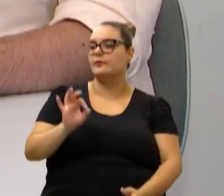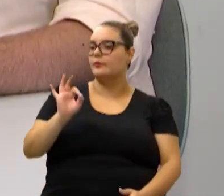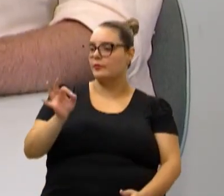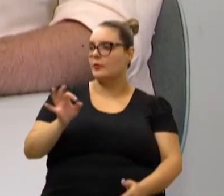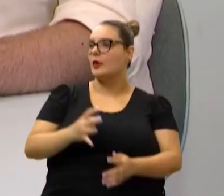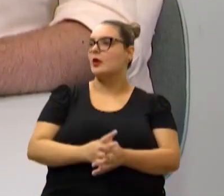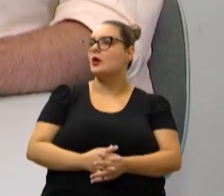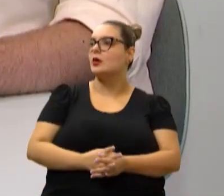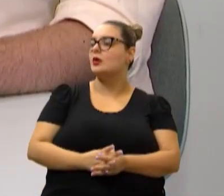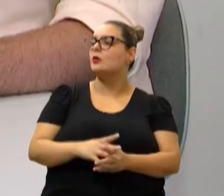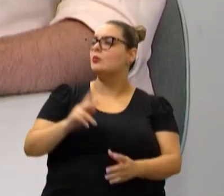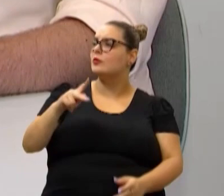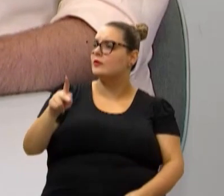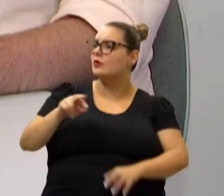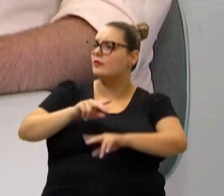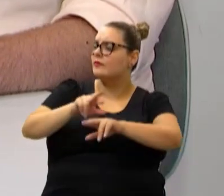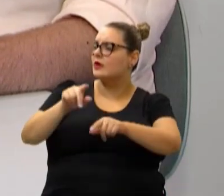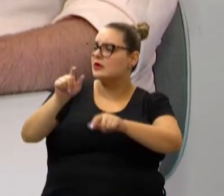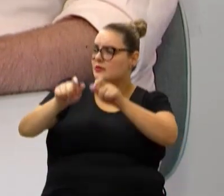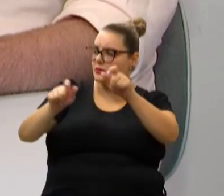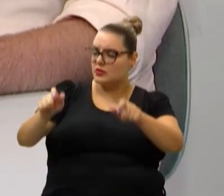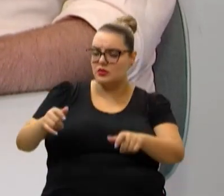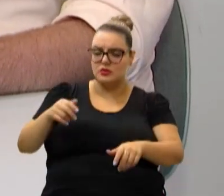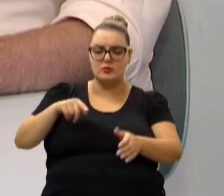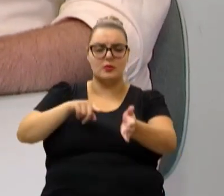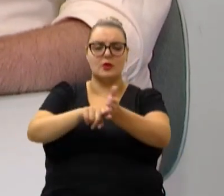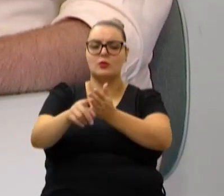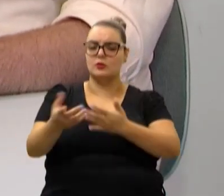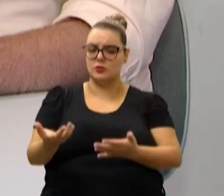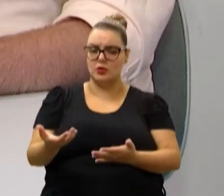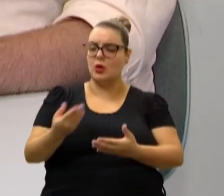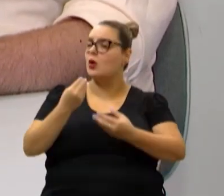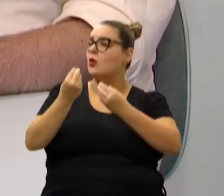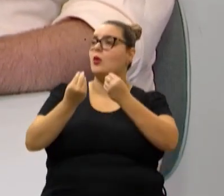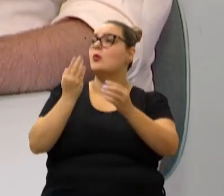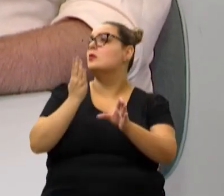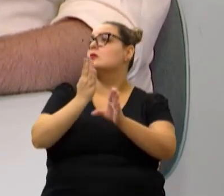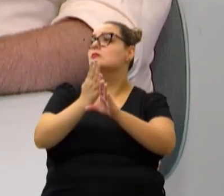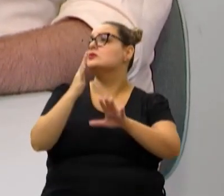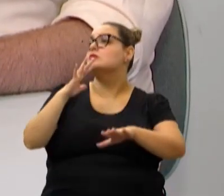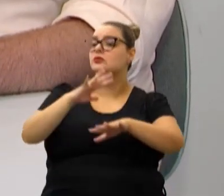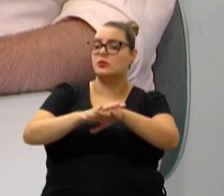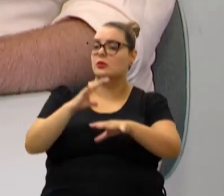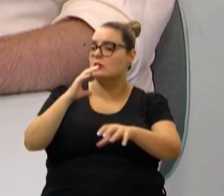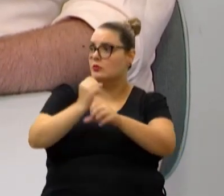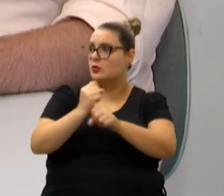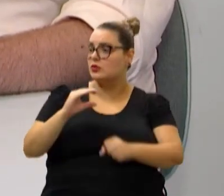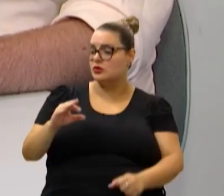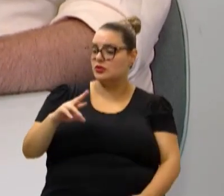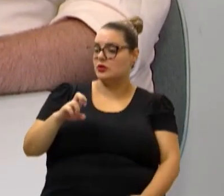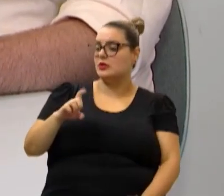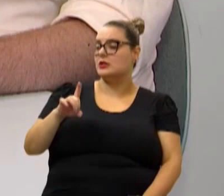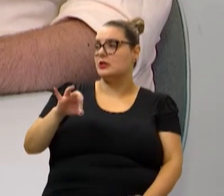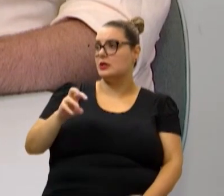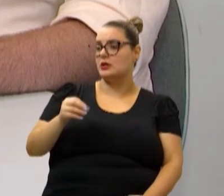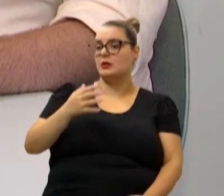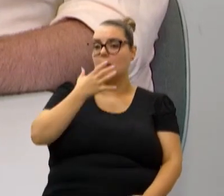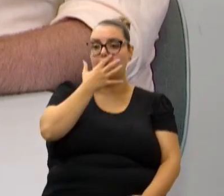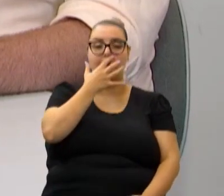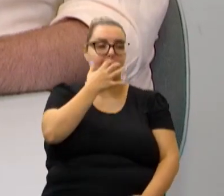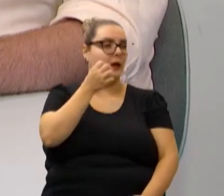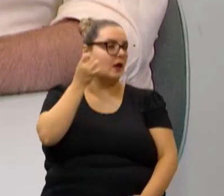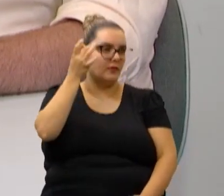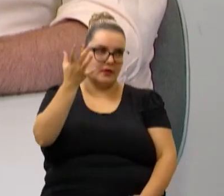pagadora. Certo. E, professor, muita gente acho que deve estar se perguntando como que faz para descobrir a pontuação de crédito dela. Como